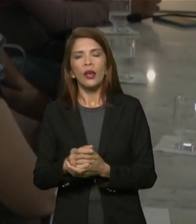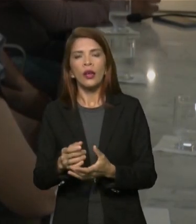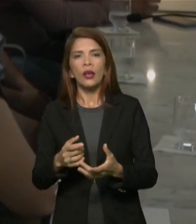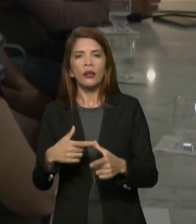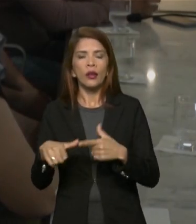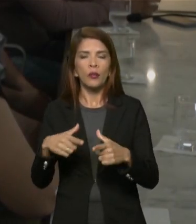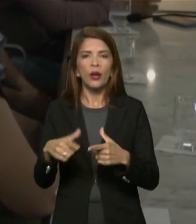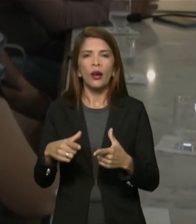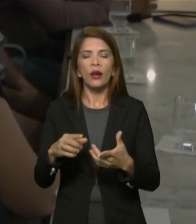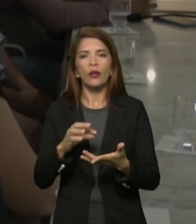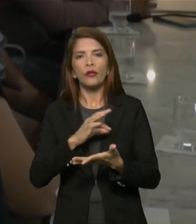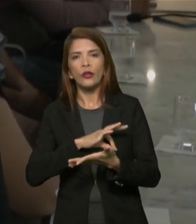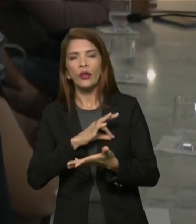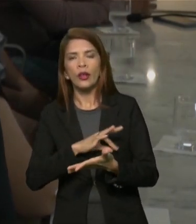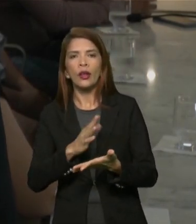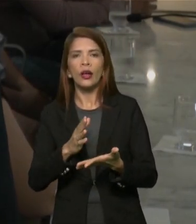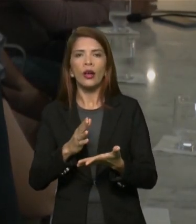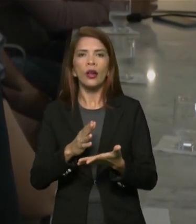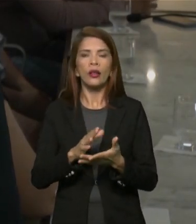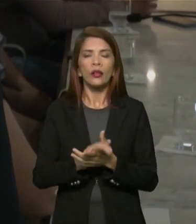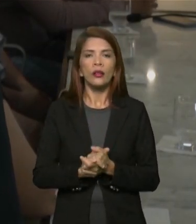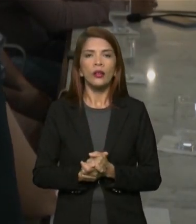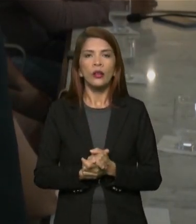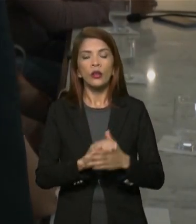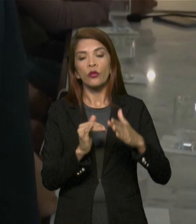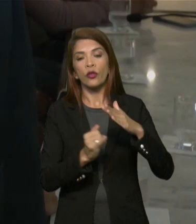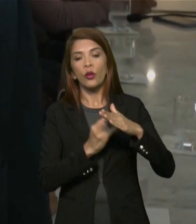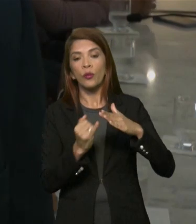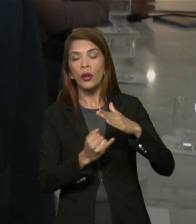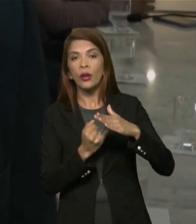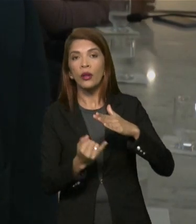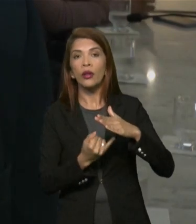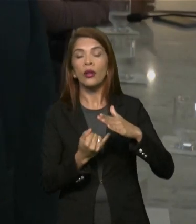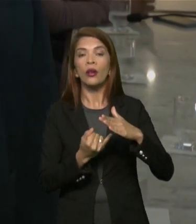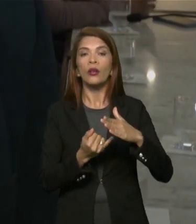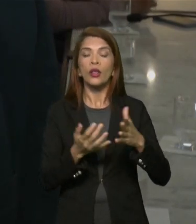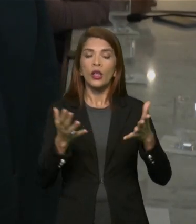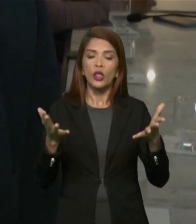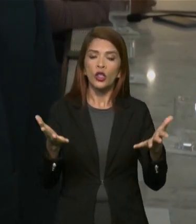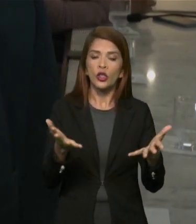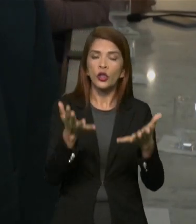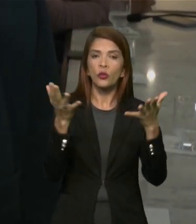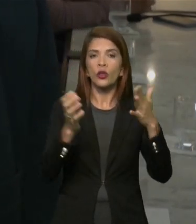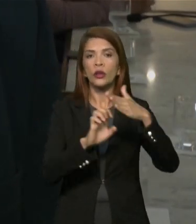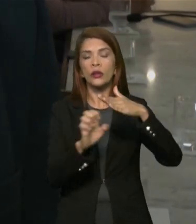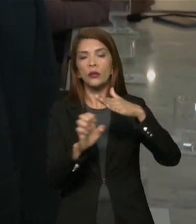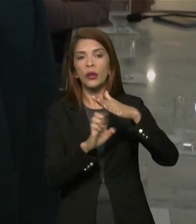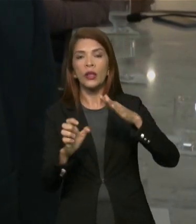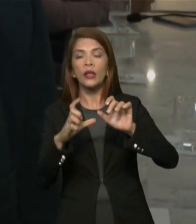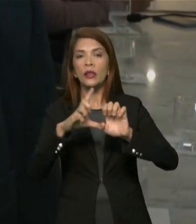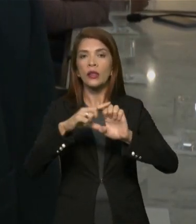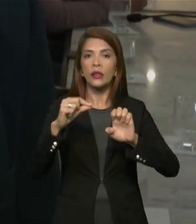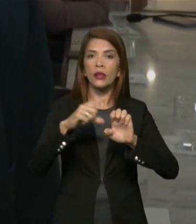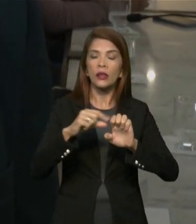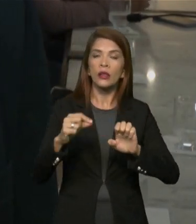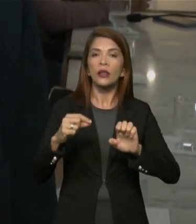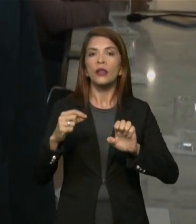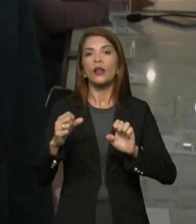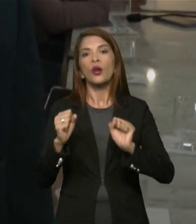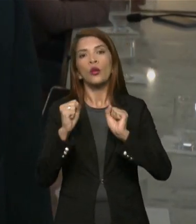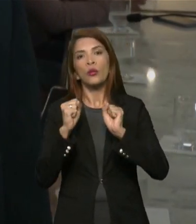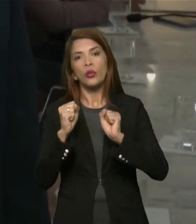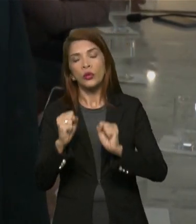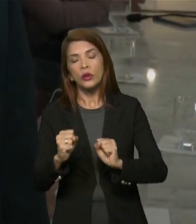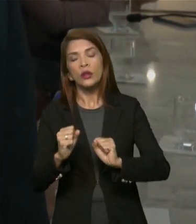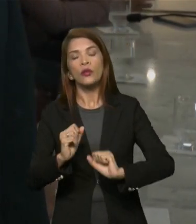padarias comunitárias, e estimulando as empresas grandes e pequenas a ter competitividade para